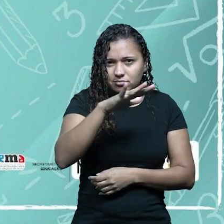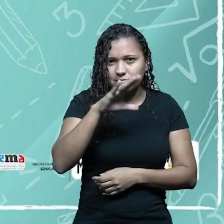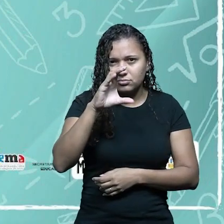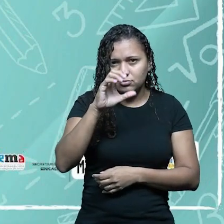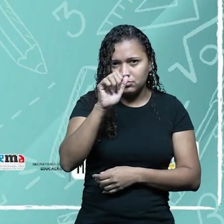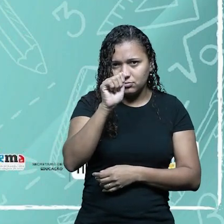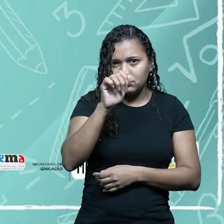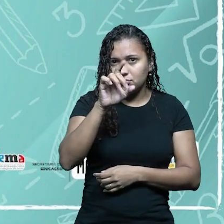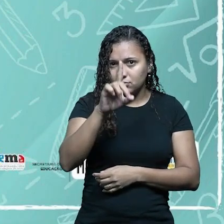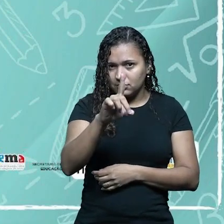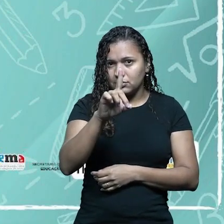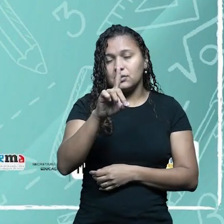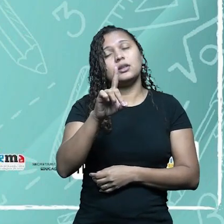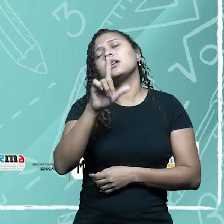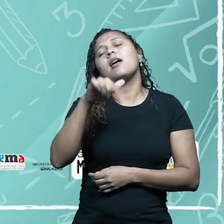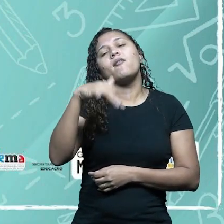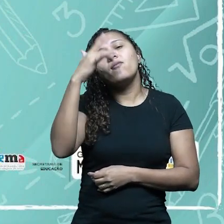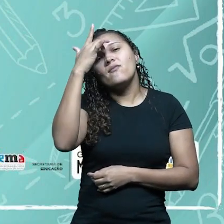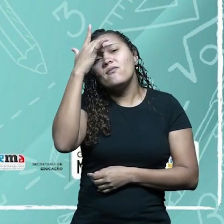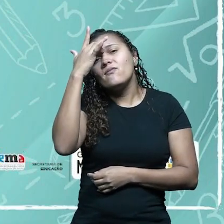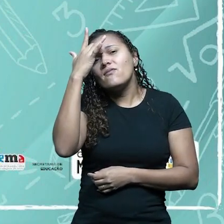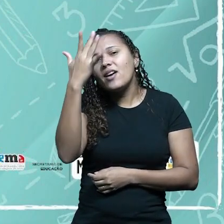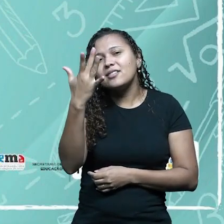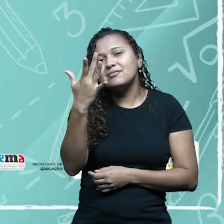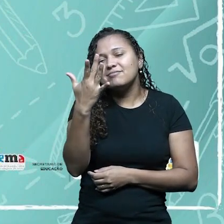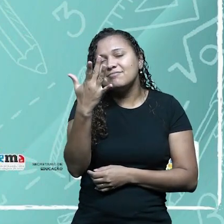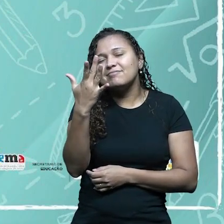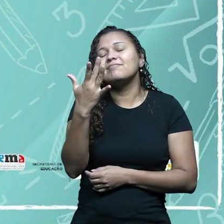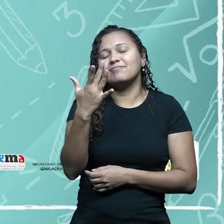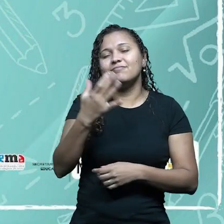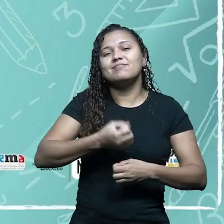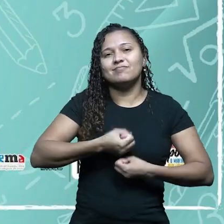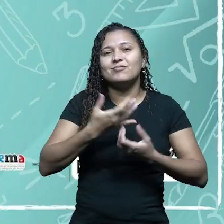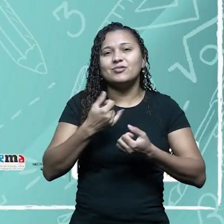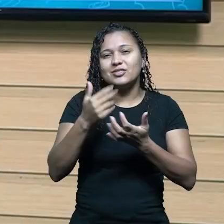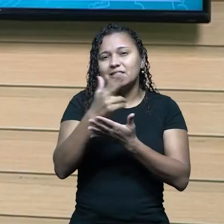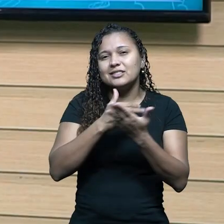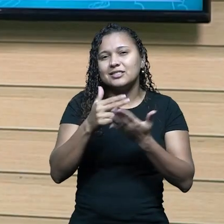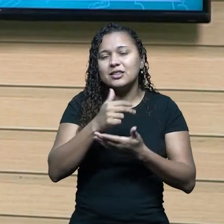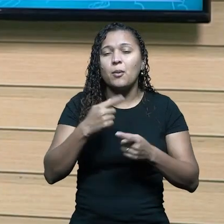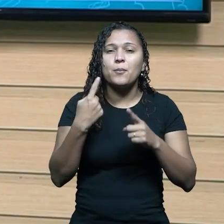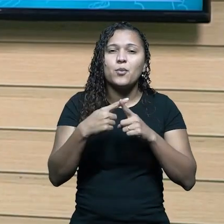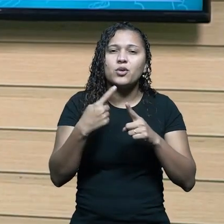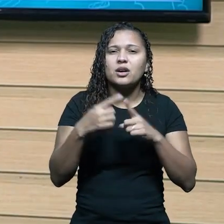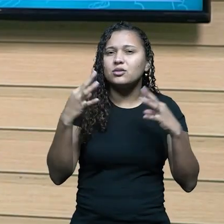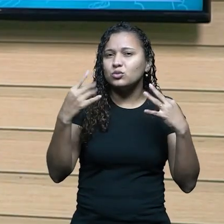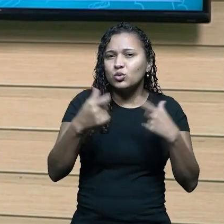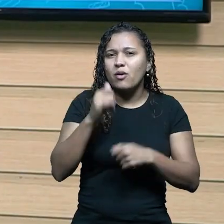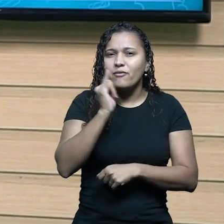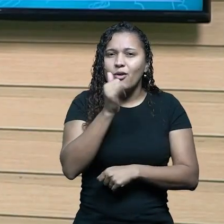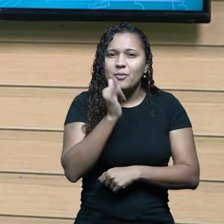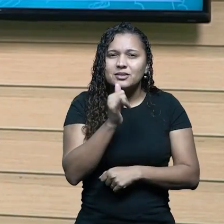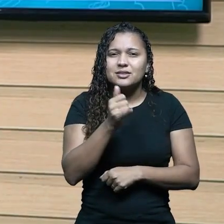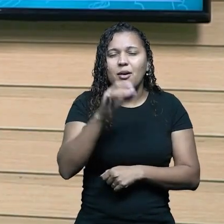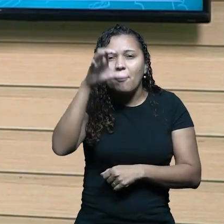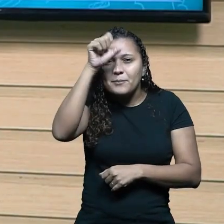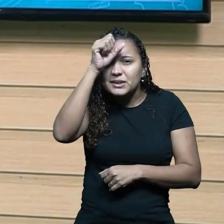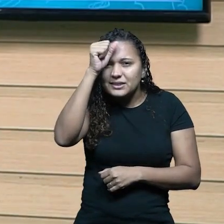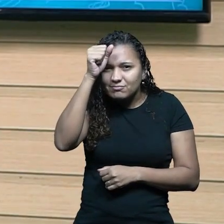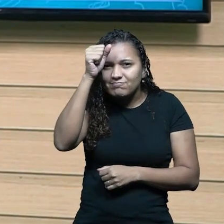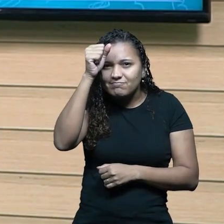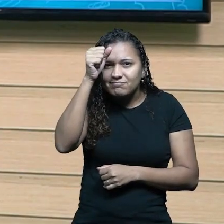ele vai facilitar e muito a produção, porque todas aquelas informações que a gente